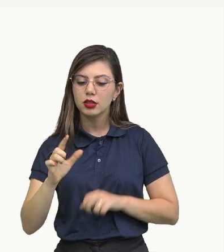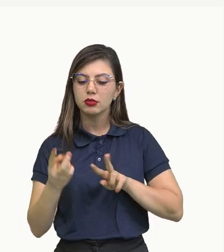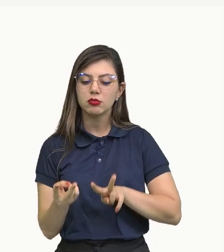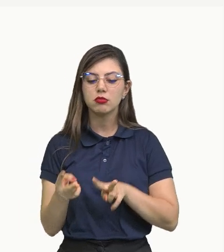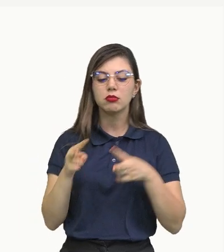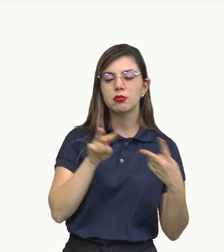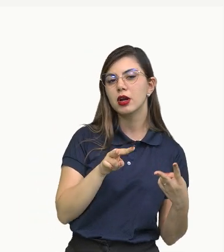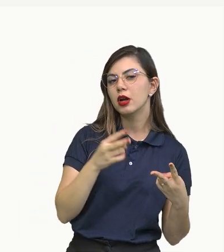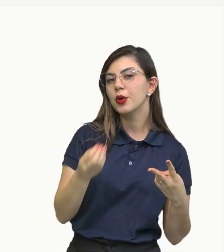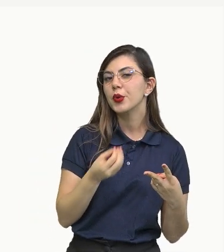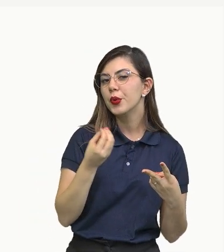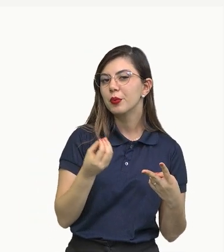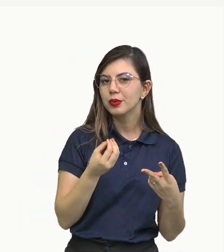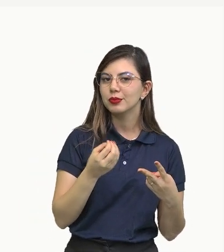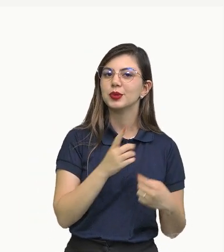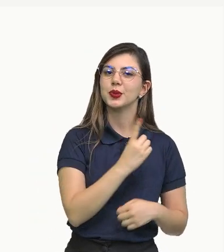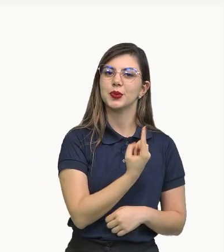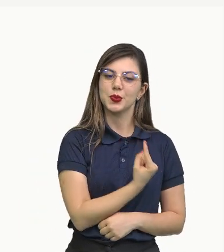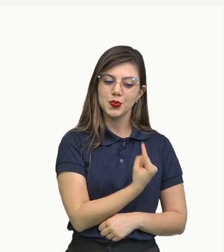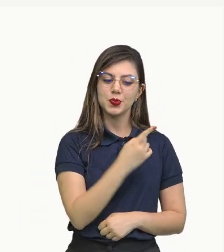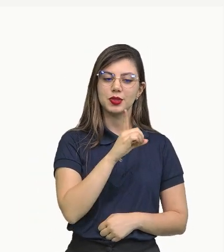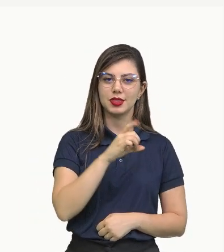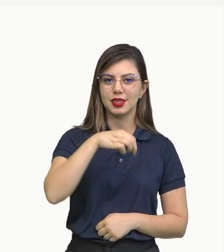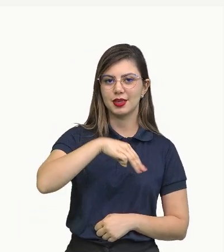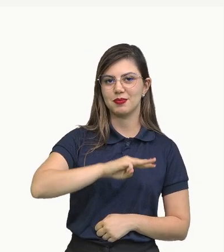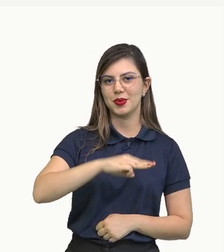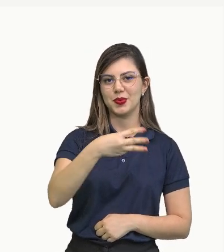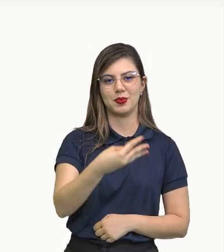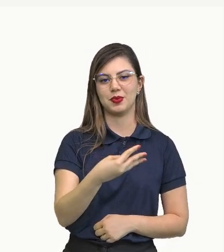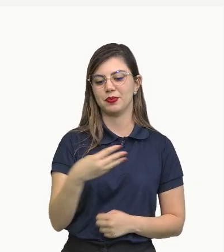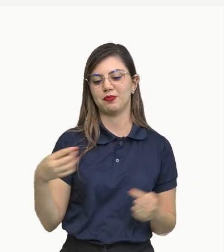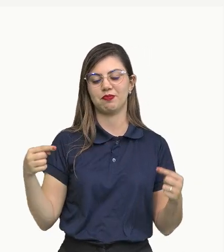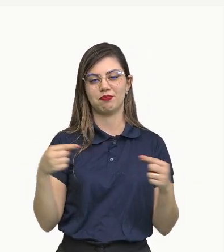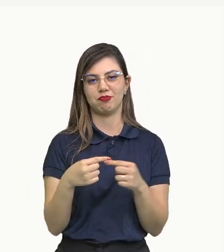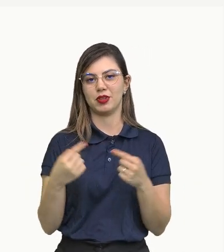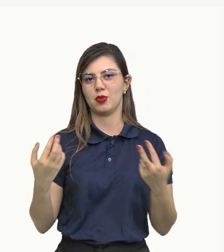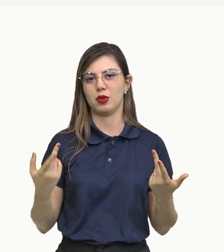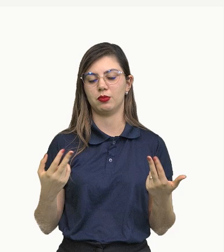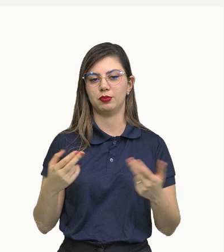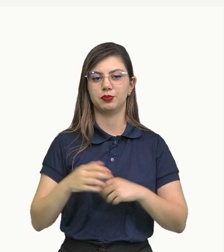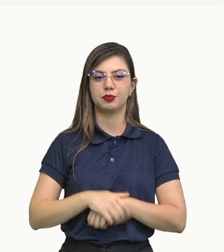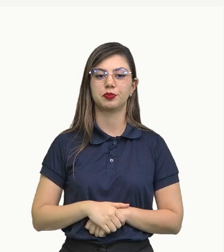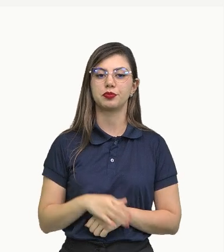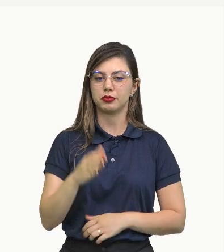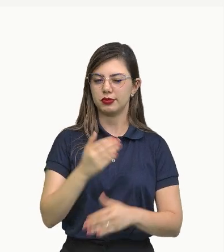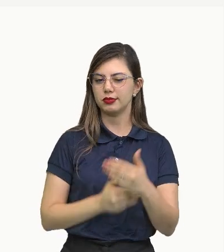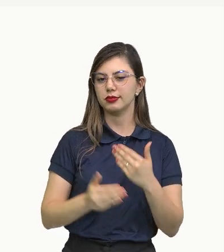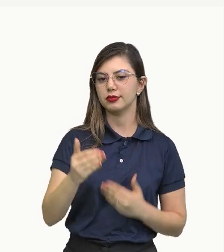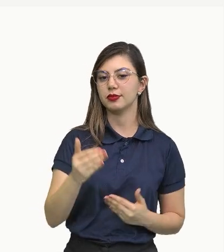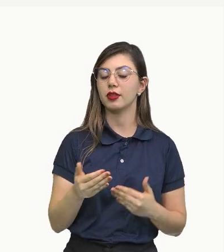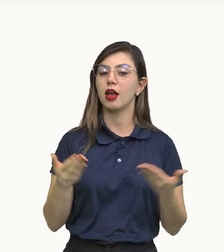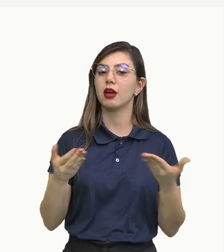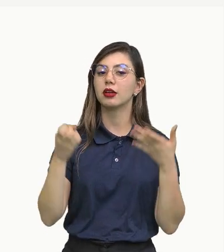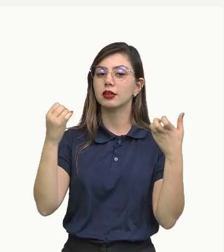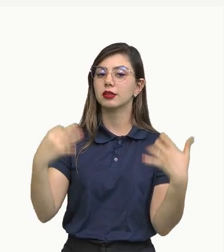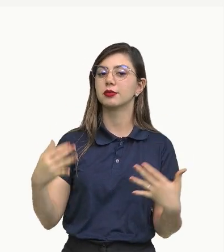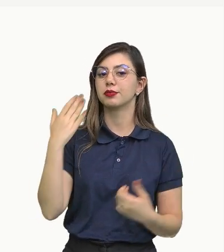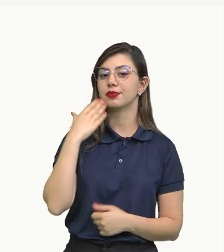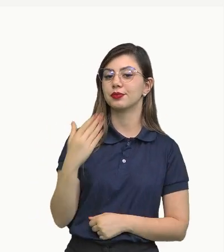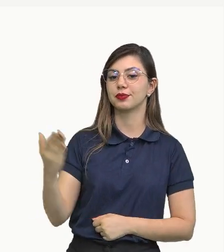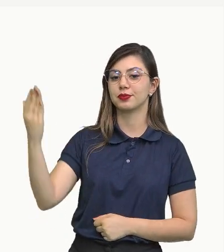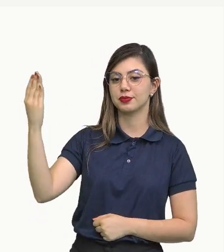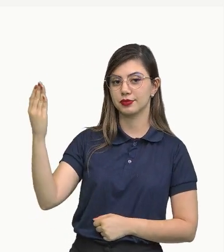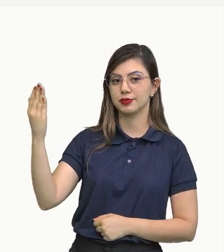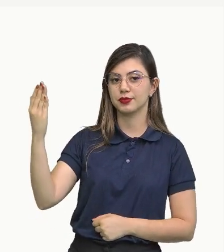automaticamente você tem quem? 1 decímetro cúbico. Mas avançando aqui, vamos falar um pouco sobre o cubo e a